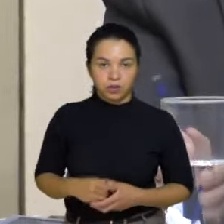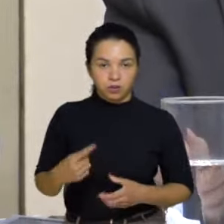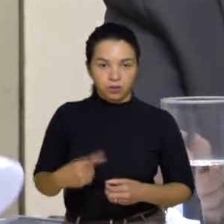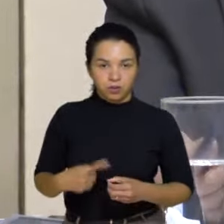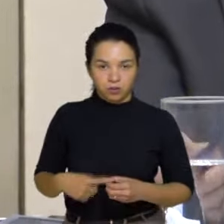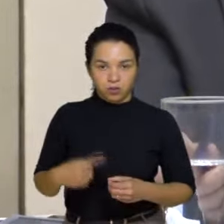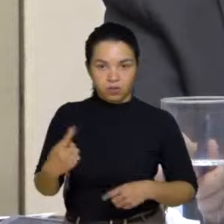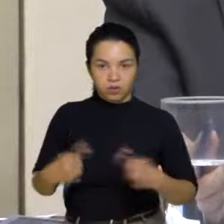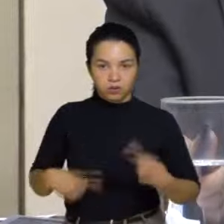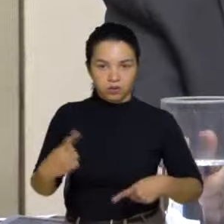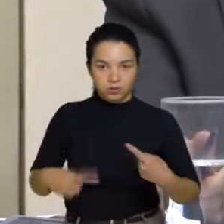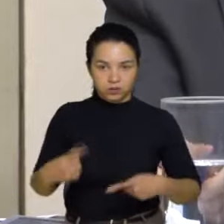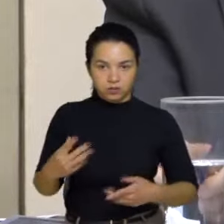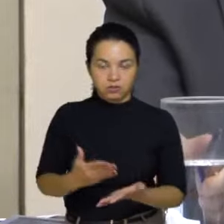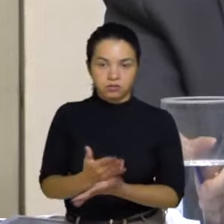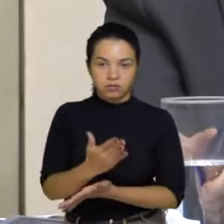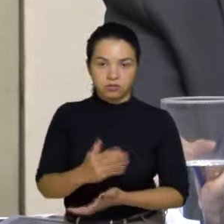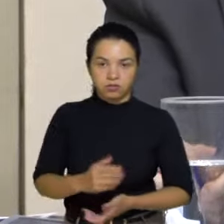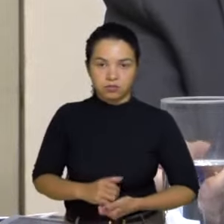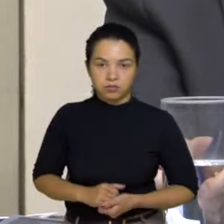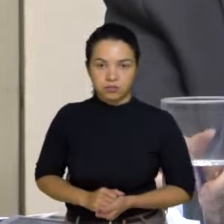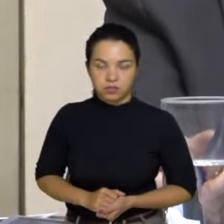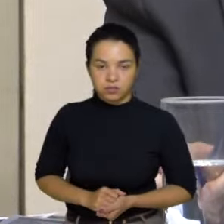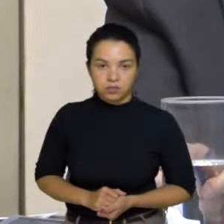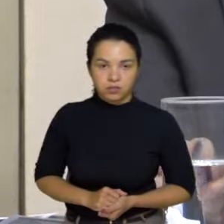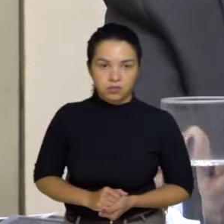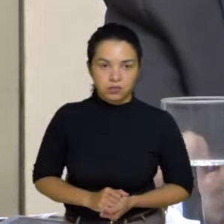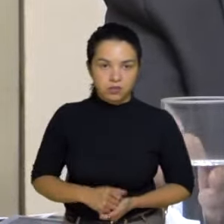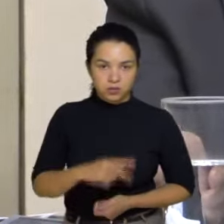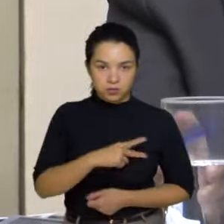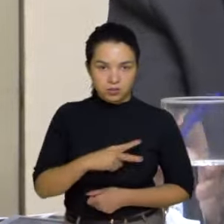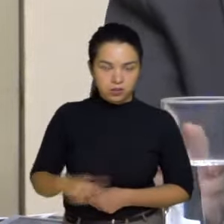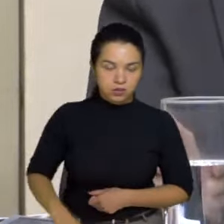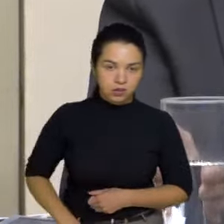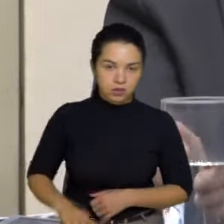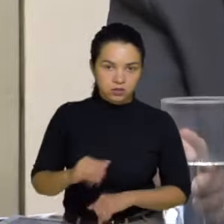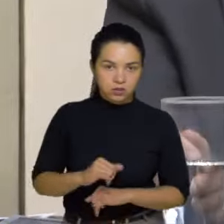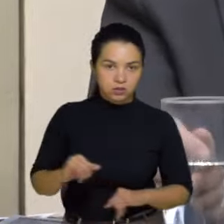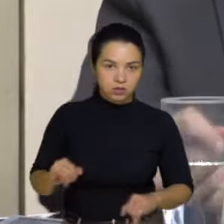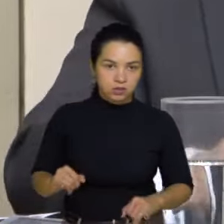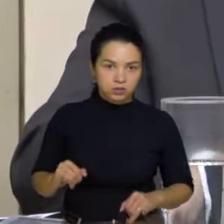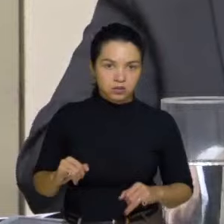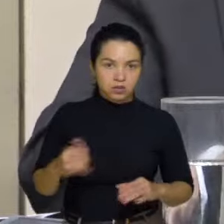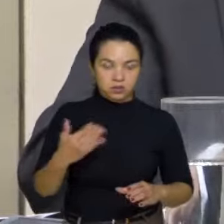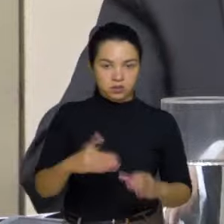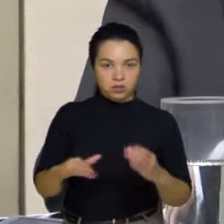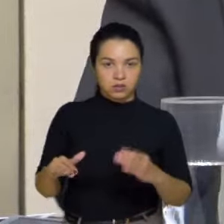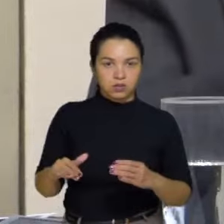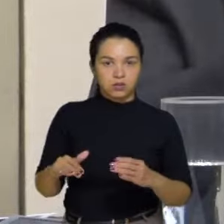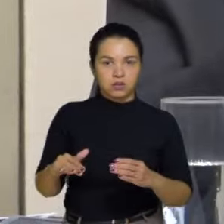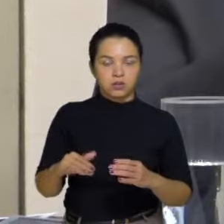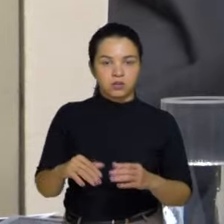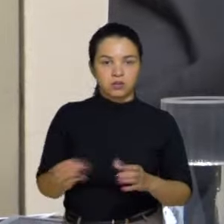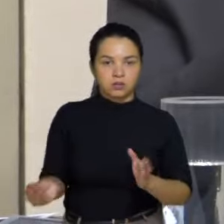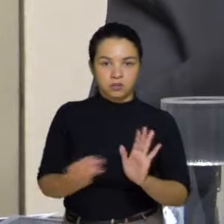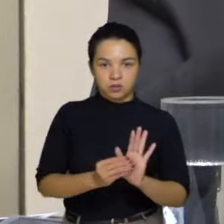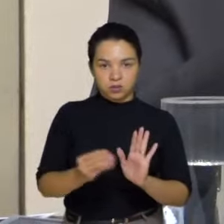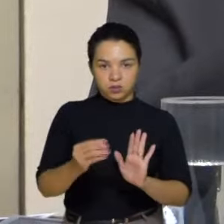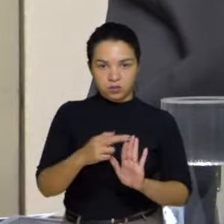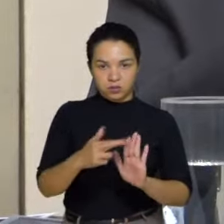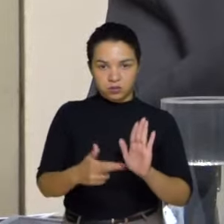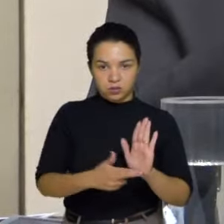votação, aprovado. Esta presidência comunica que encaminhará aos destinatários, conforme determina o regimento interno,